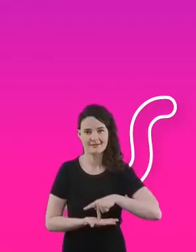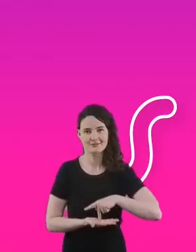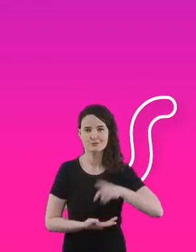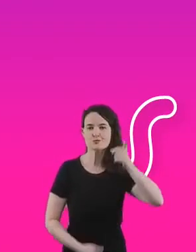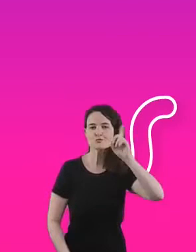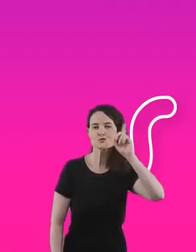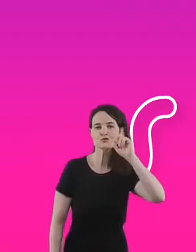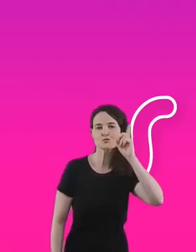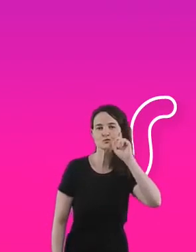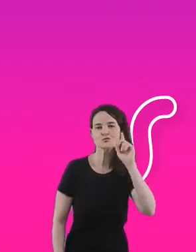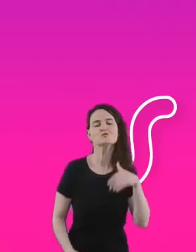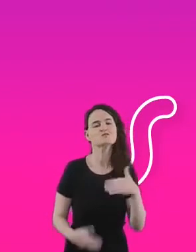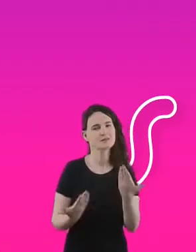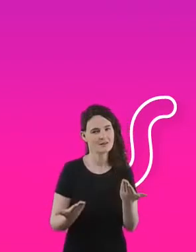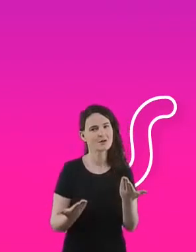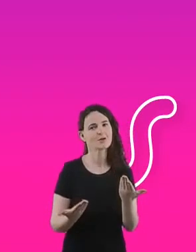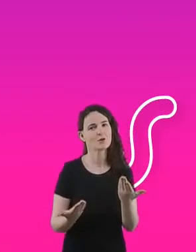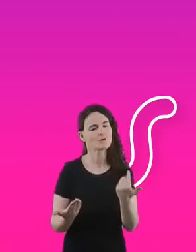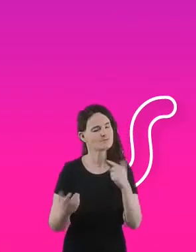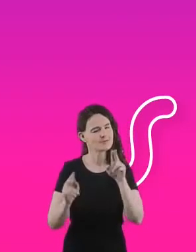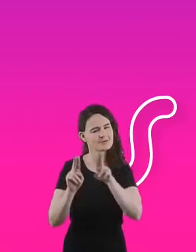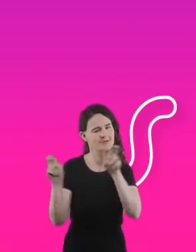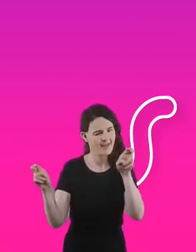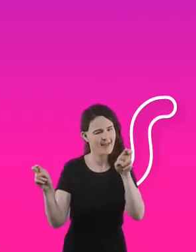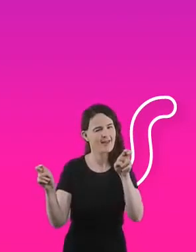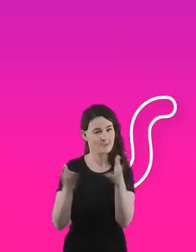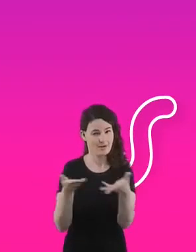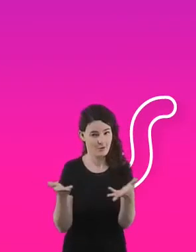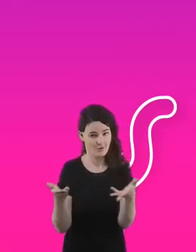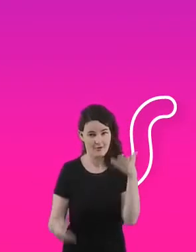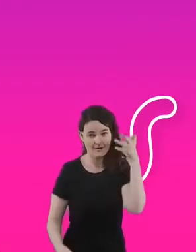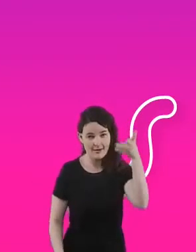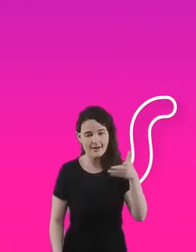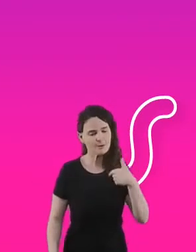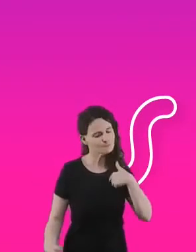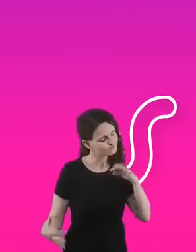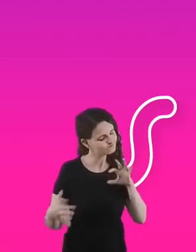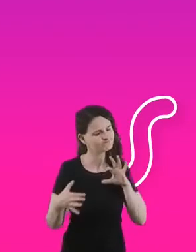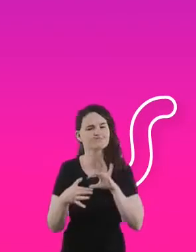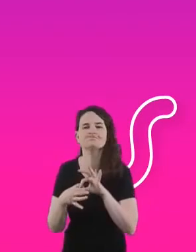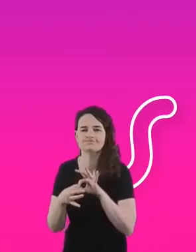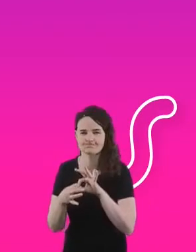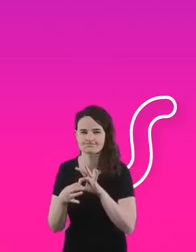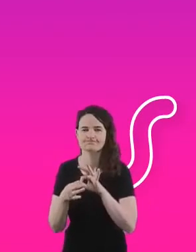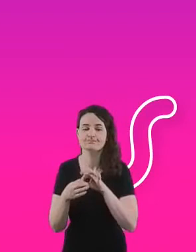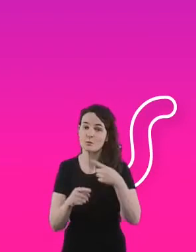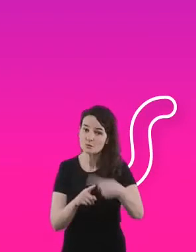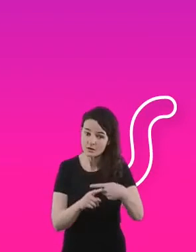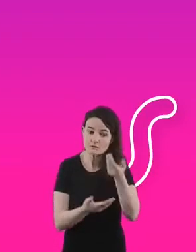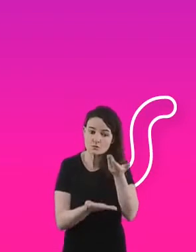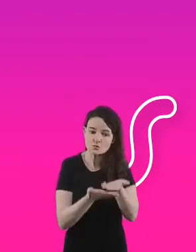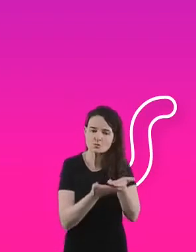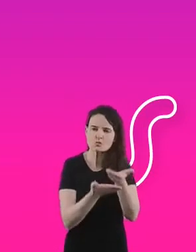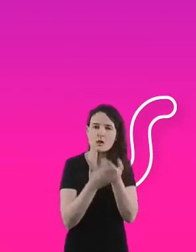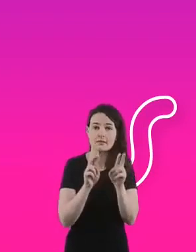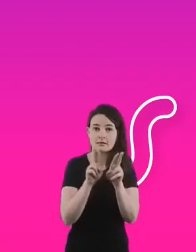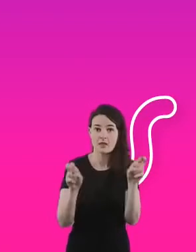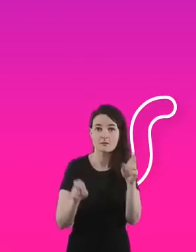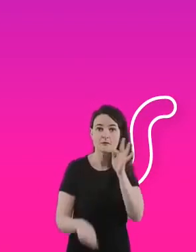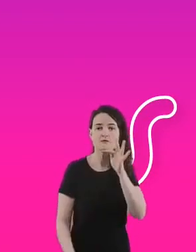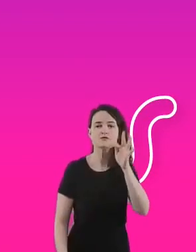conecto muito com esse tema, e por ter estudado muito o futurismo a partir de uma